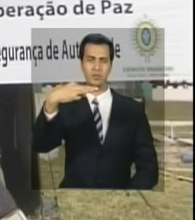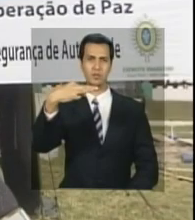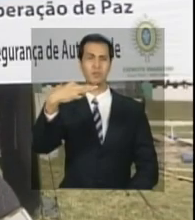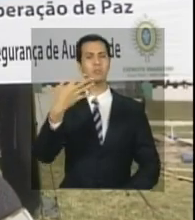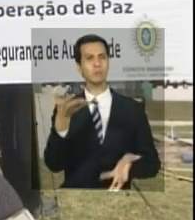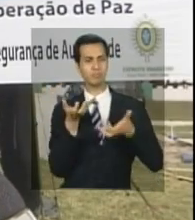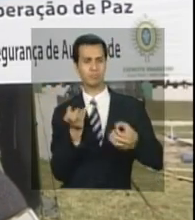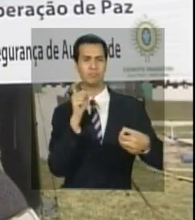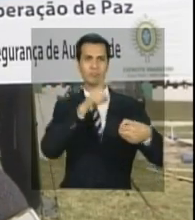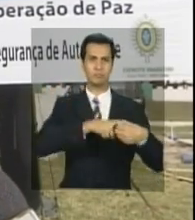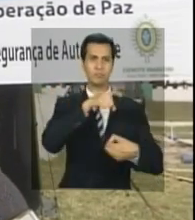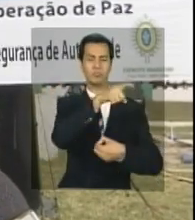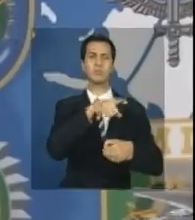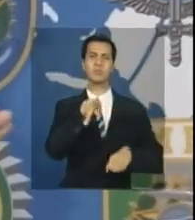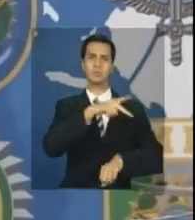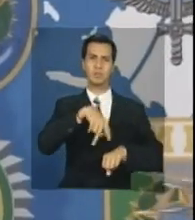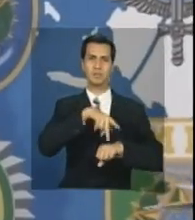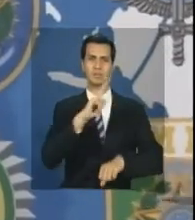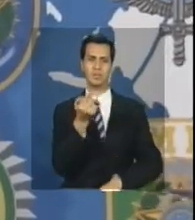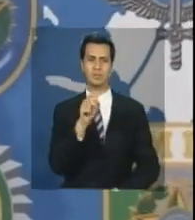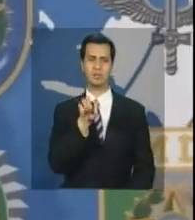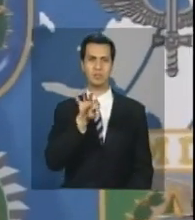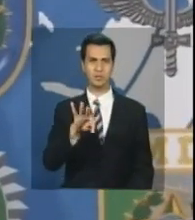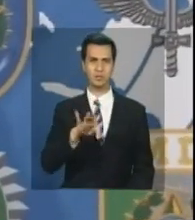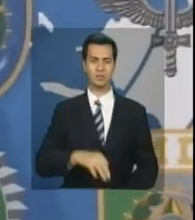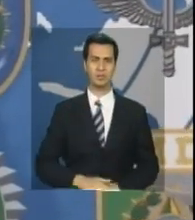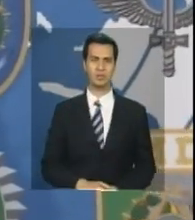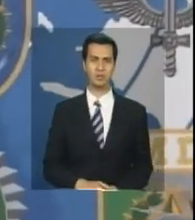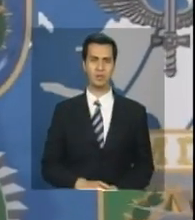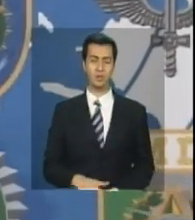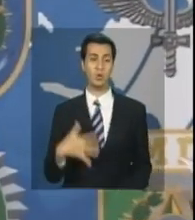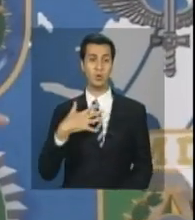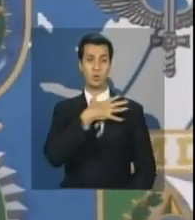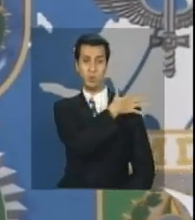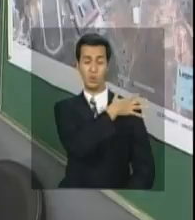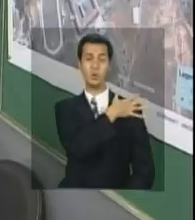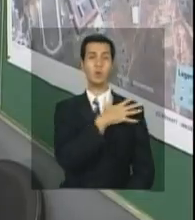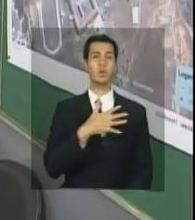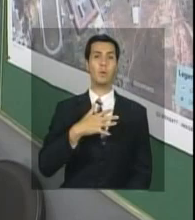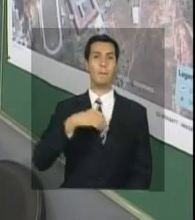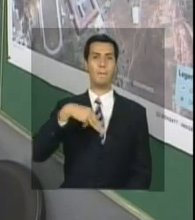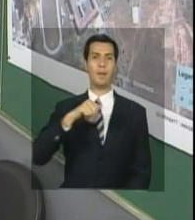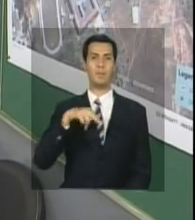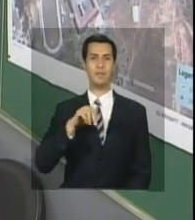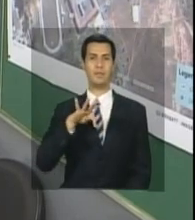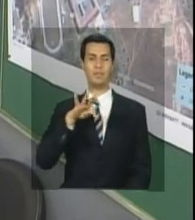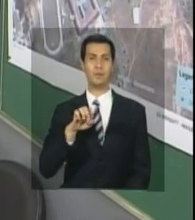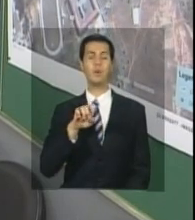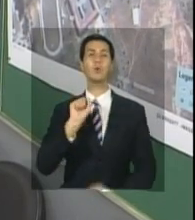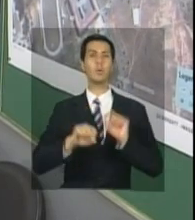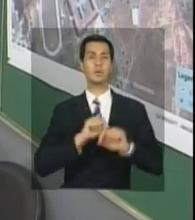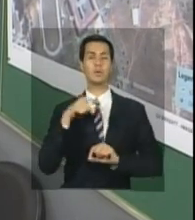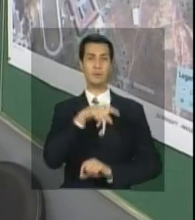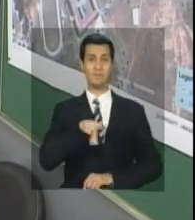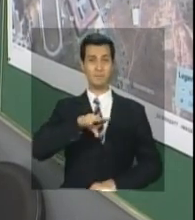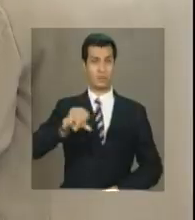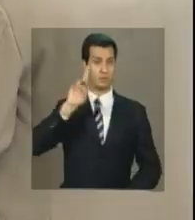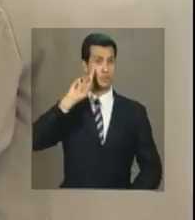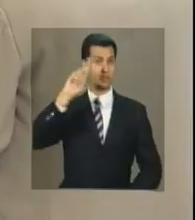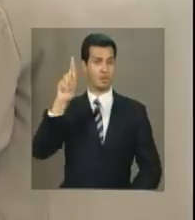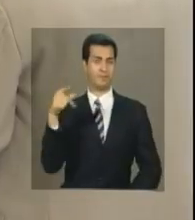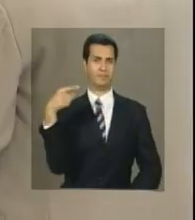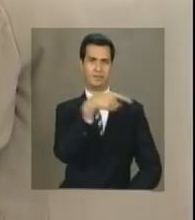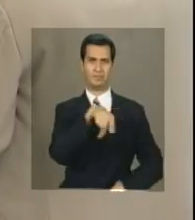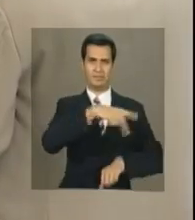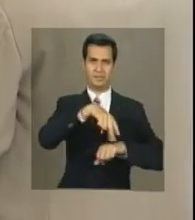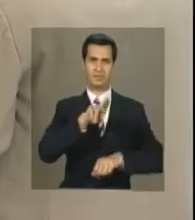para me voluntar para a missão de paz no Haiti. O coronel Francisco Mamed Brito Filho, que vai comandar a tropa no Haiti a partir de março,